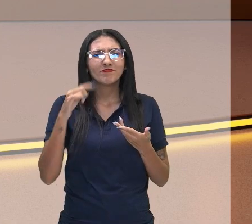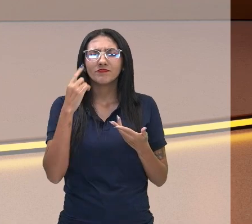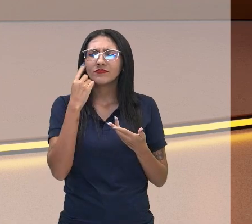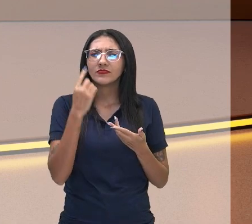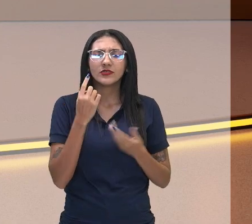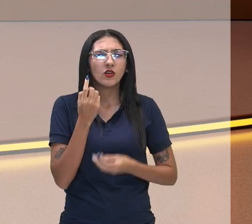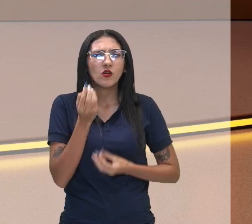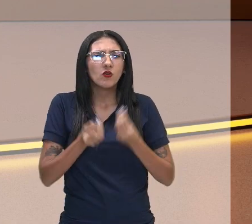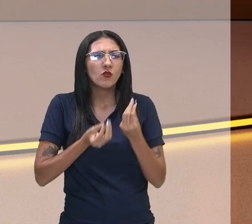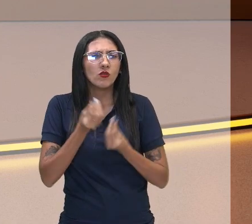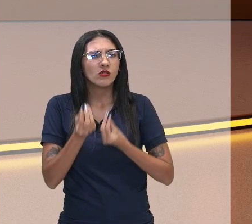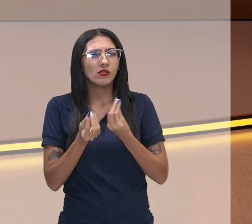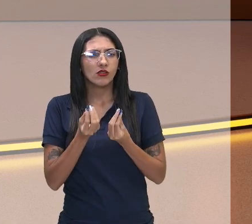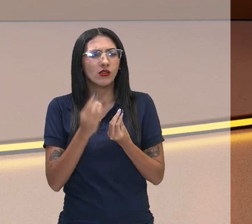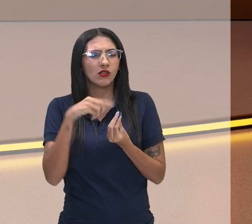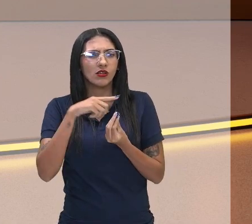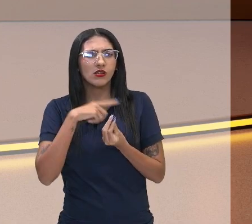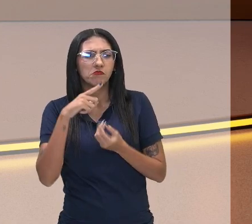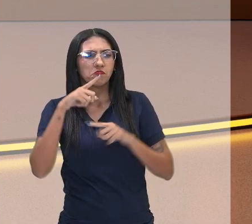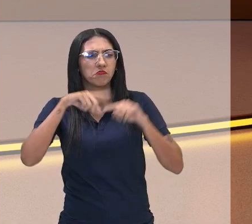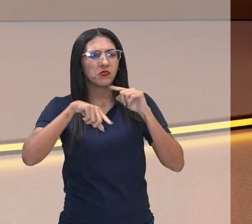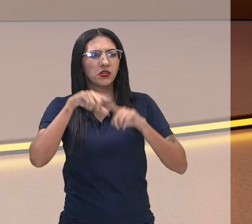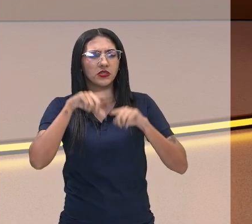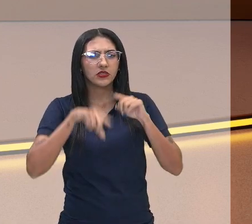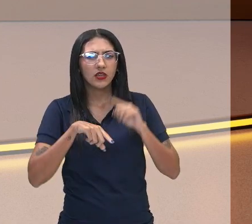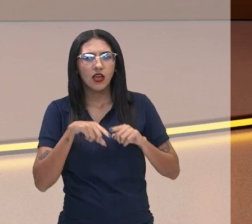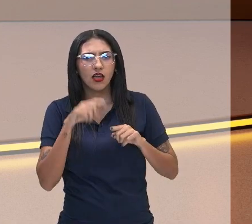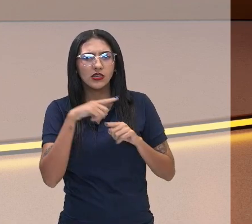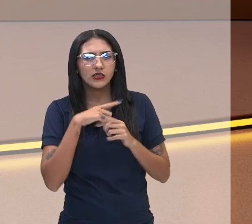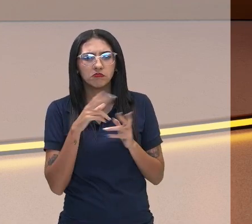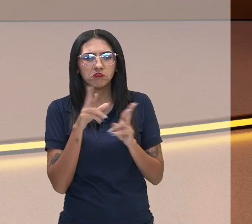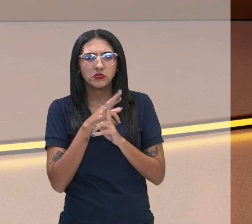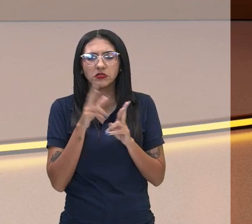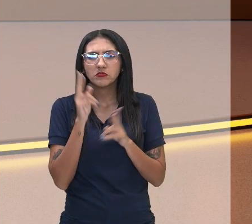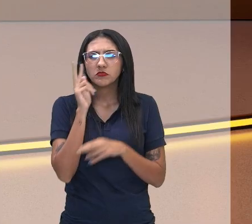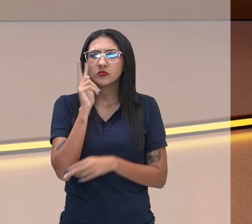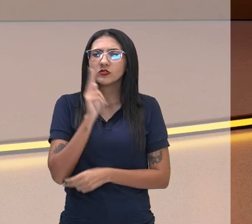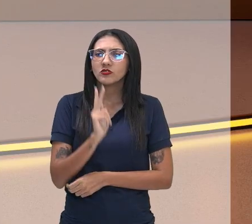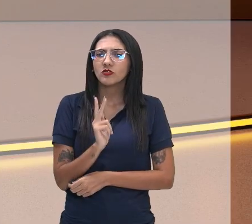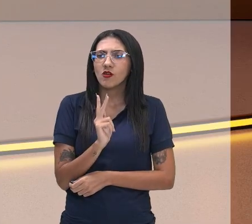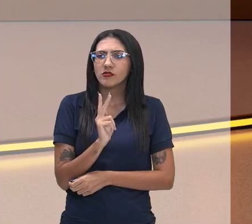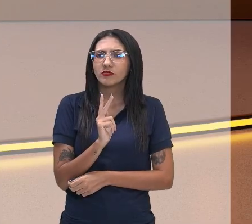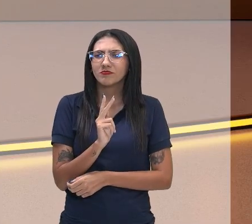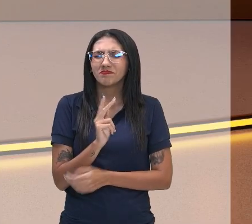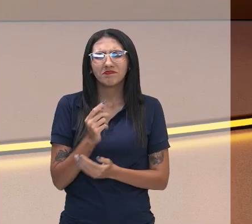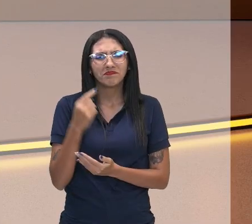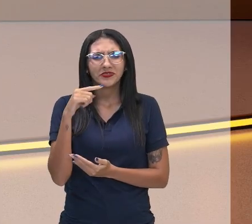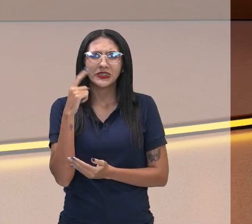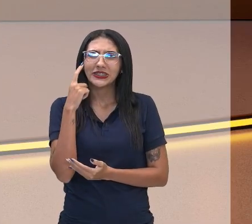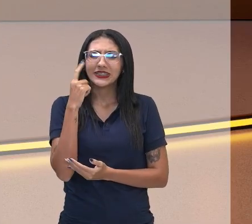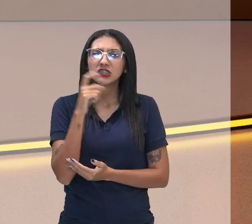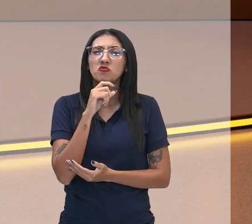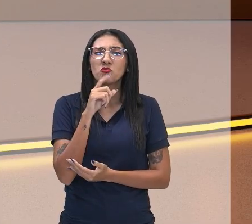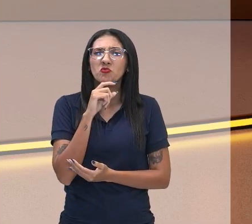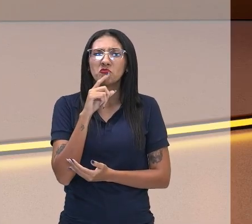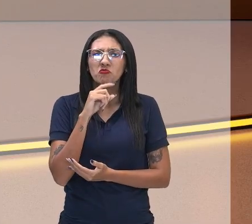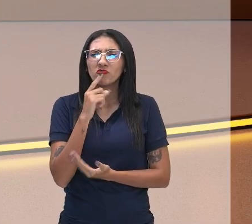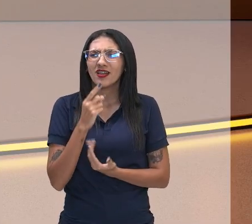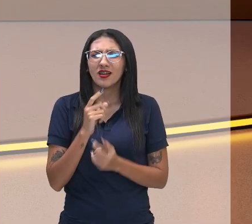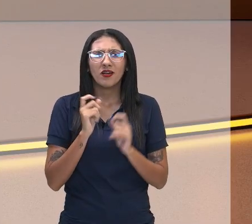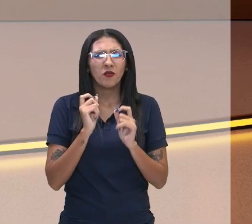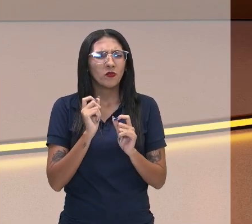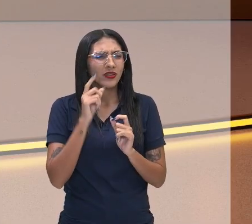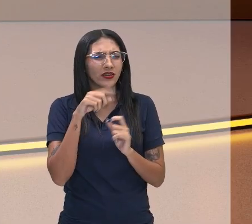elementos podem ser considerados fontes históricas? Você deve estar se perguntando aí. E o professor Ian